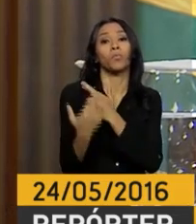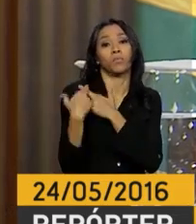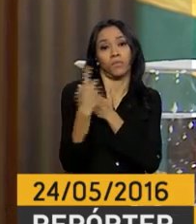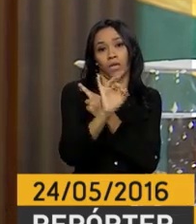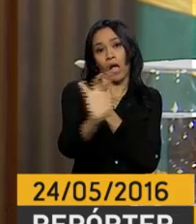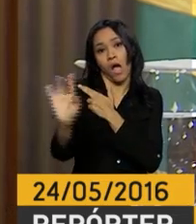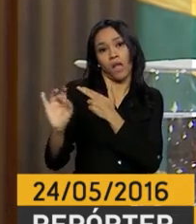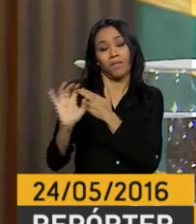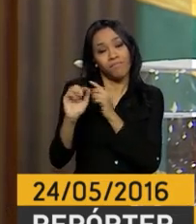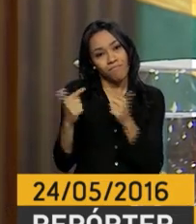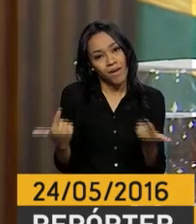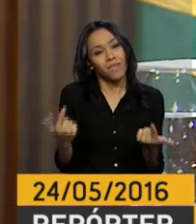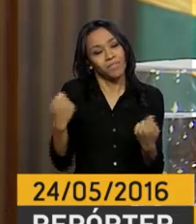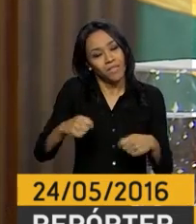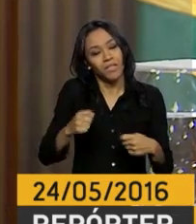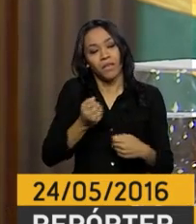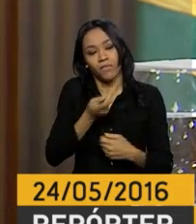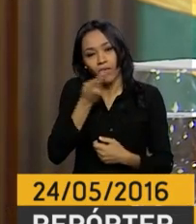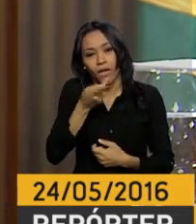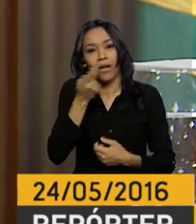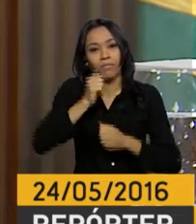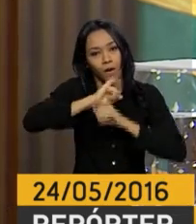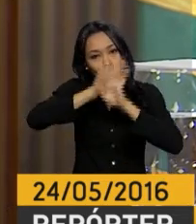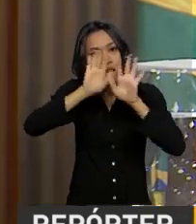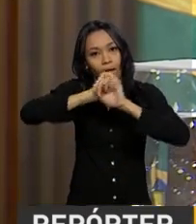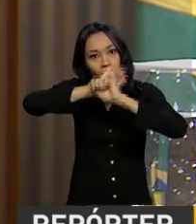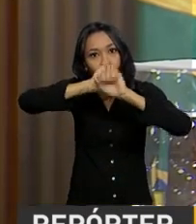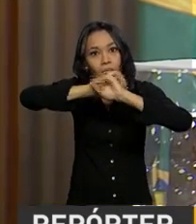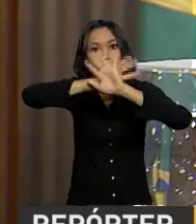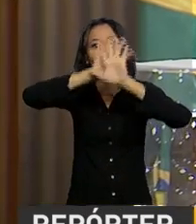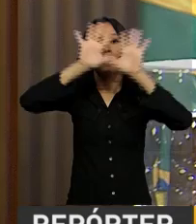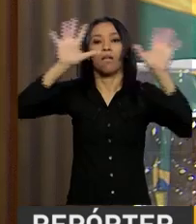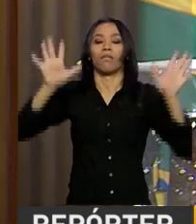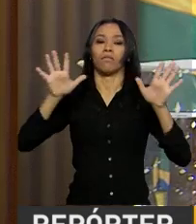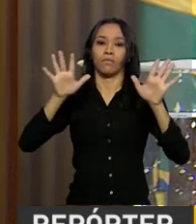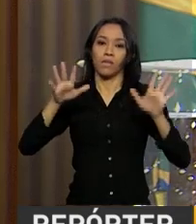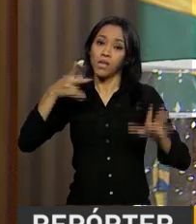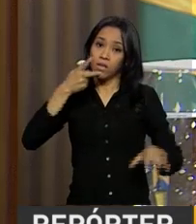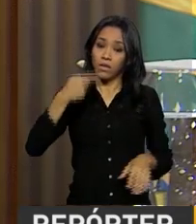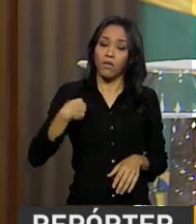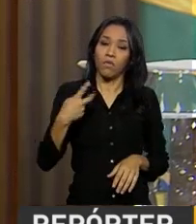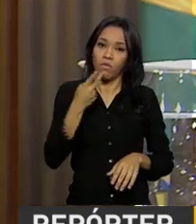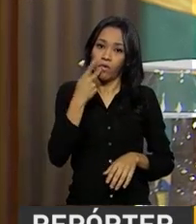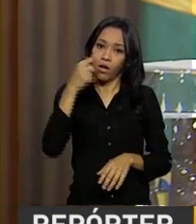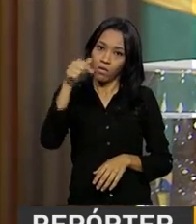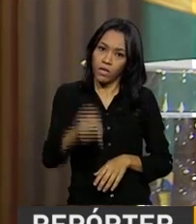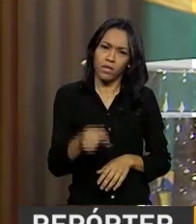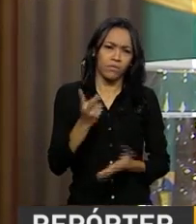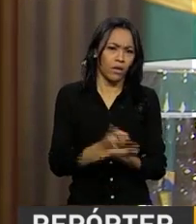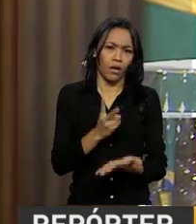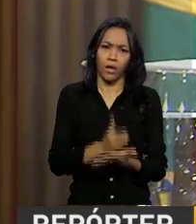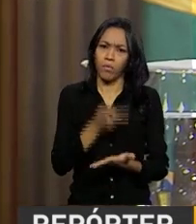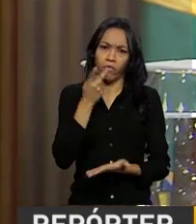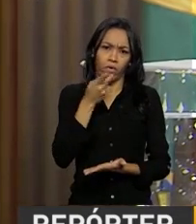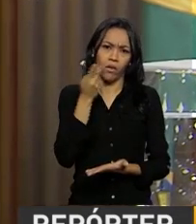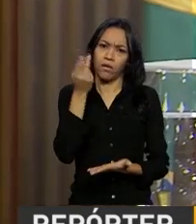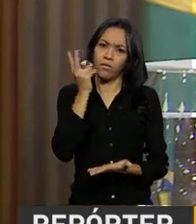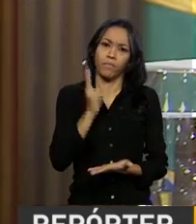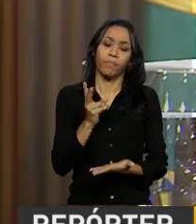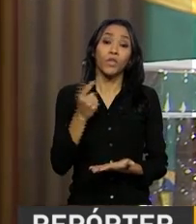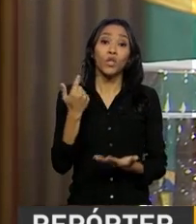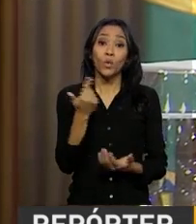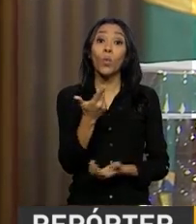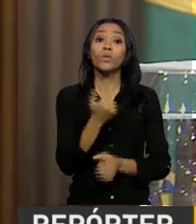vezes há de ser repetido, repisado, afirmado, reafirmado. E é o que eu faço com muita frequência. Nós estamos há